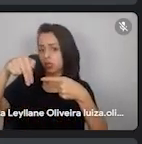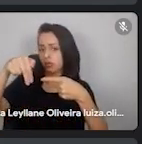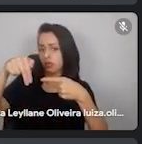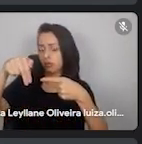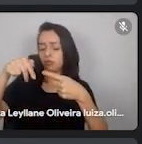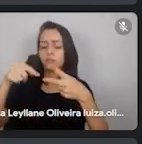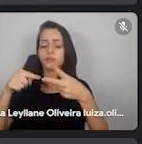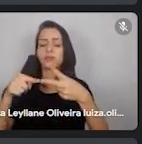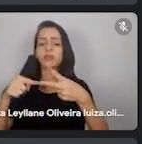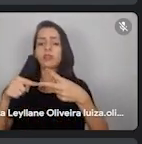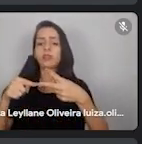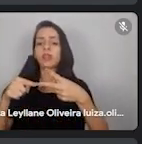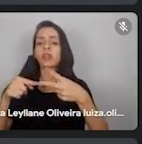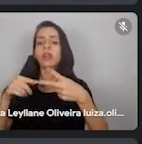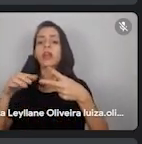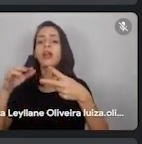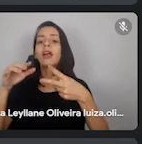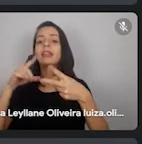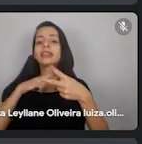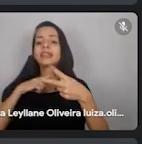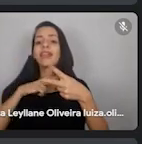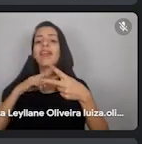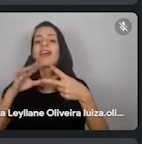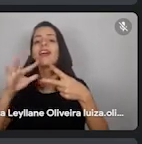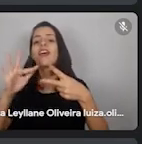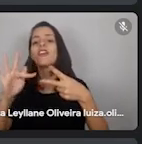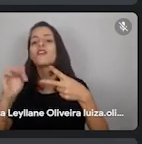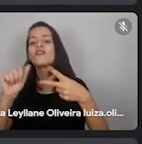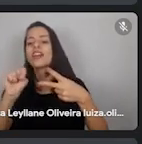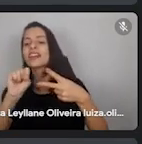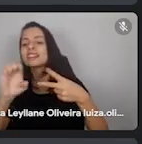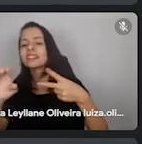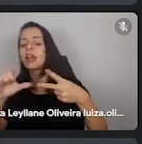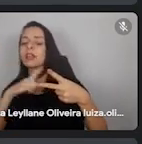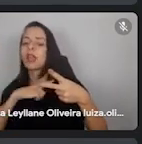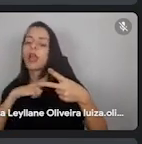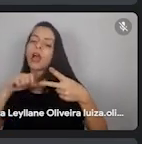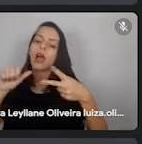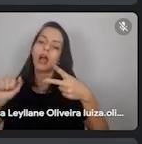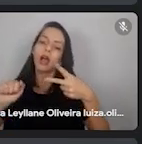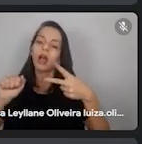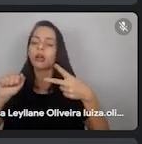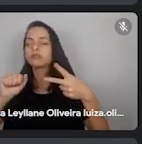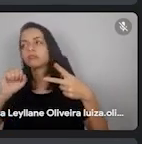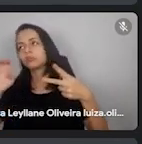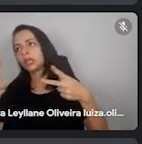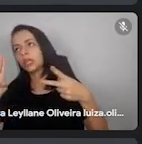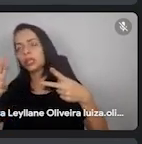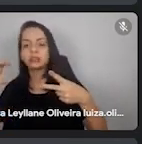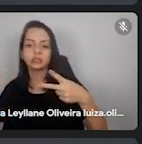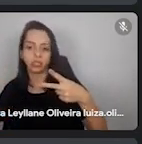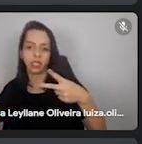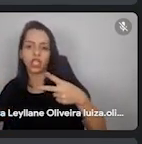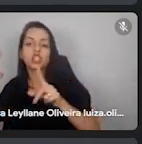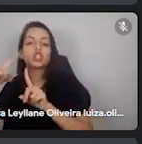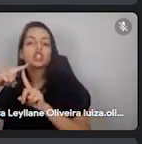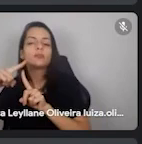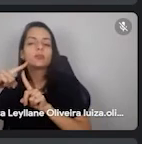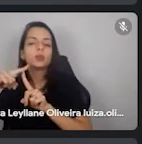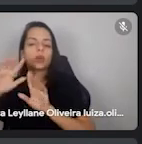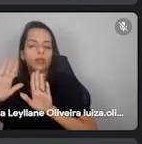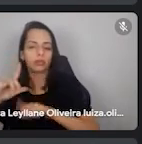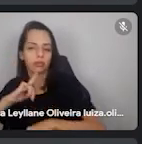fase A, B e C, ou RST, como cada um queira dizer. Aí eu pergunto